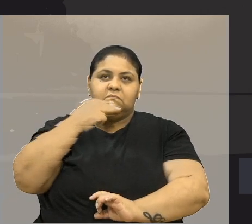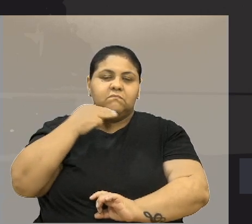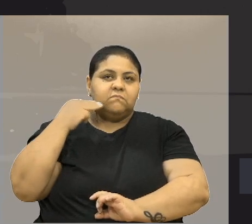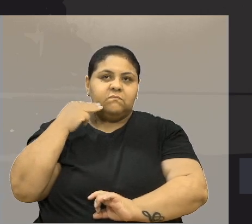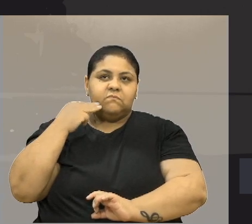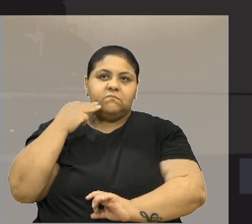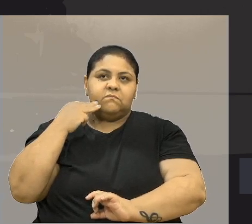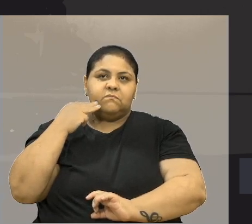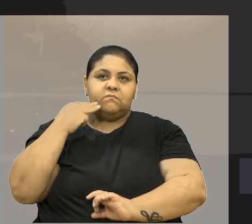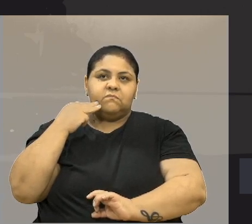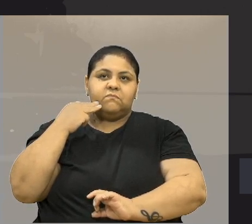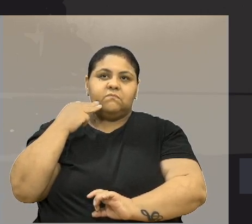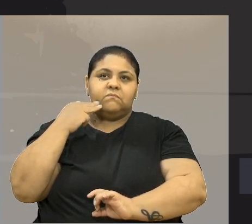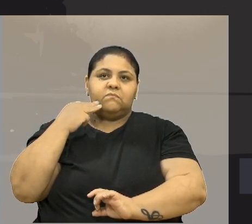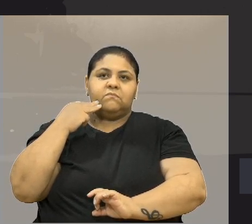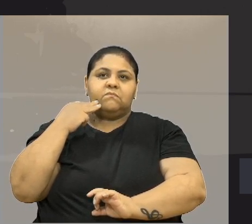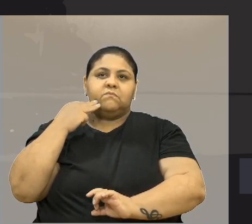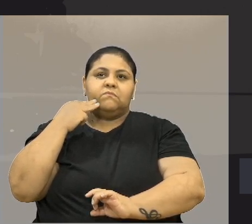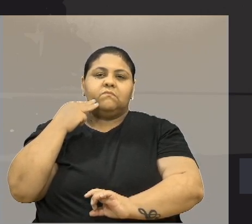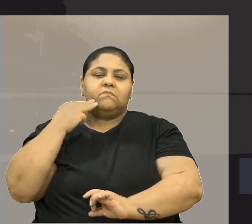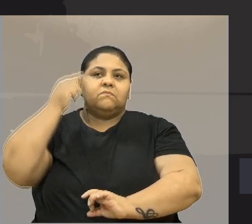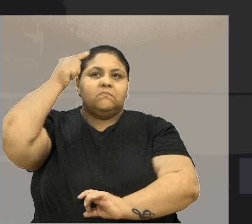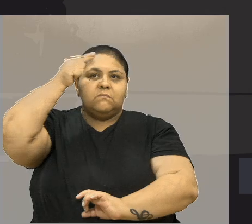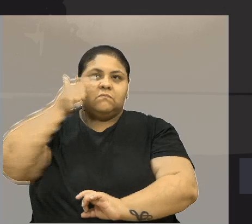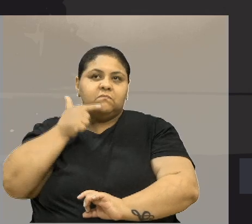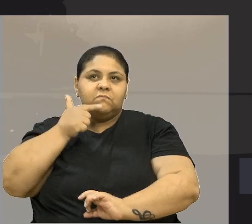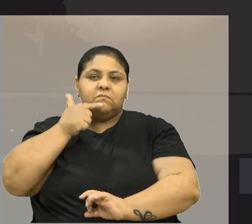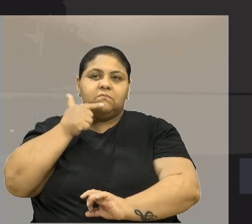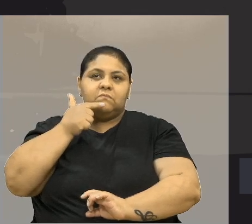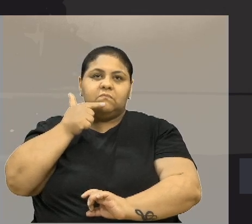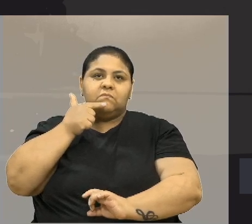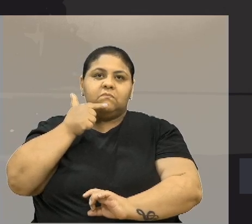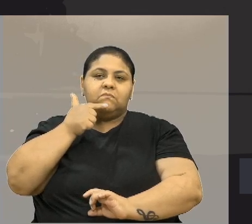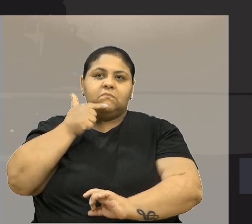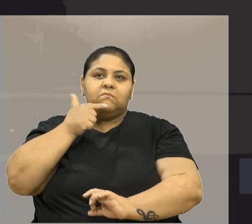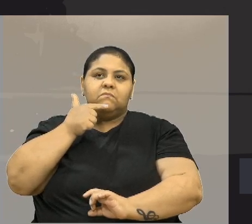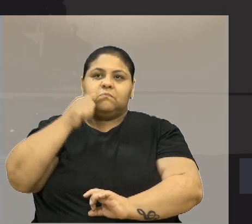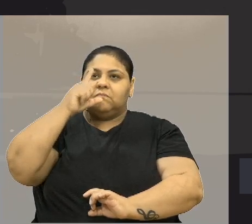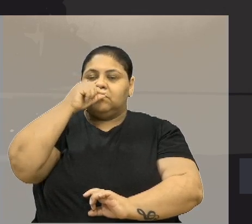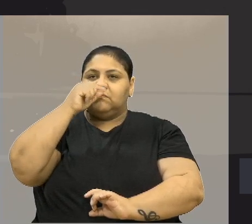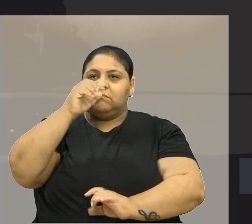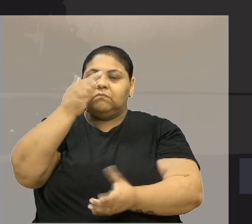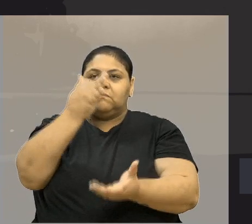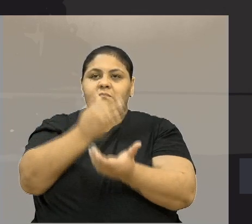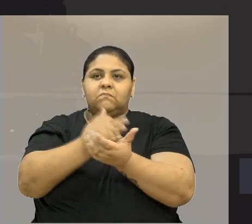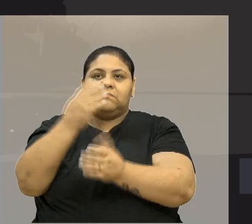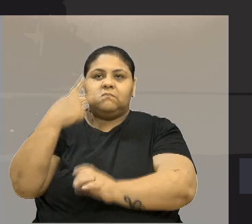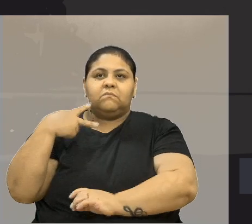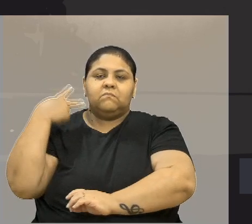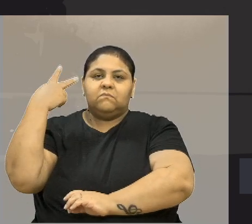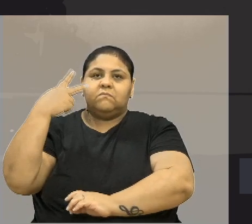Santos, vereador Lucas Carenato e vereador Sandro Fantinel. Ausências do vereador